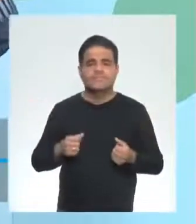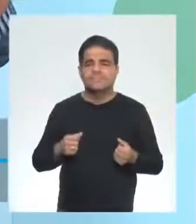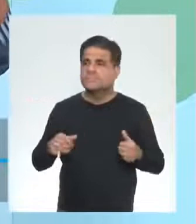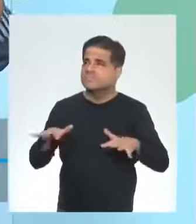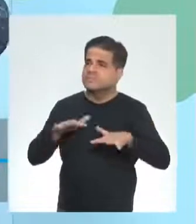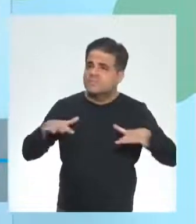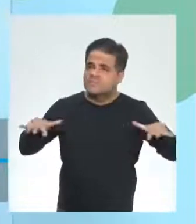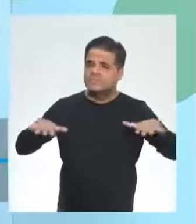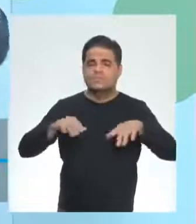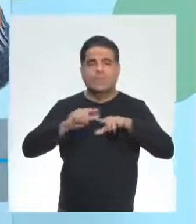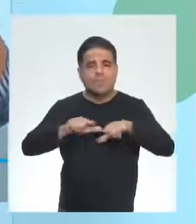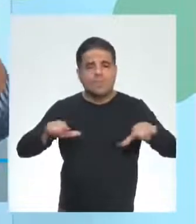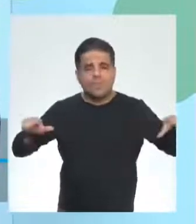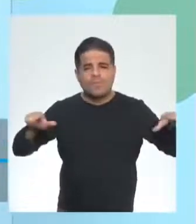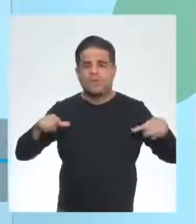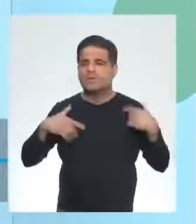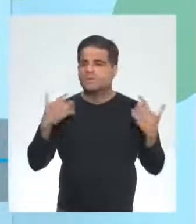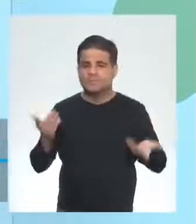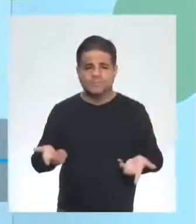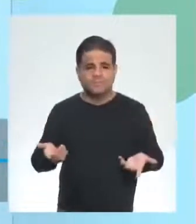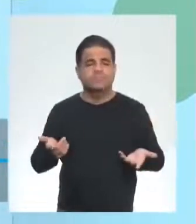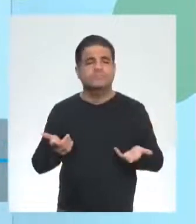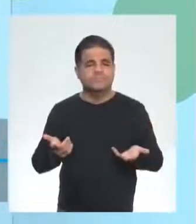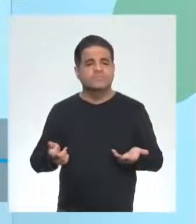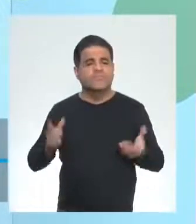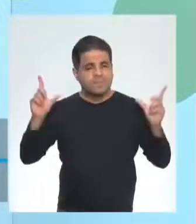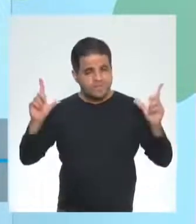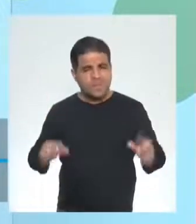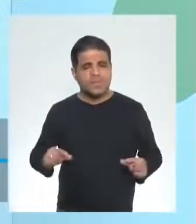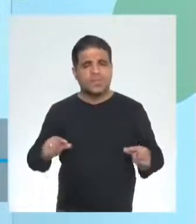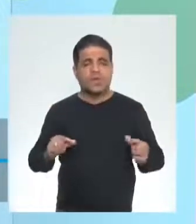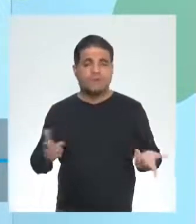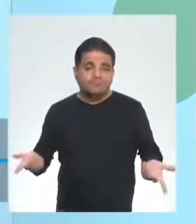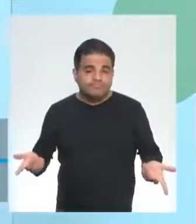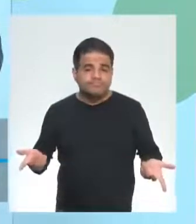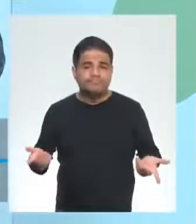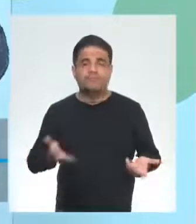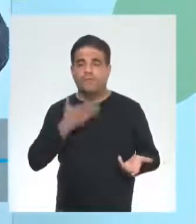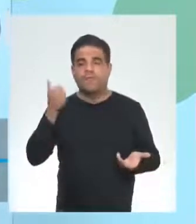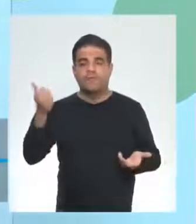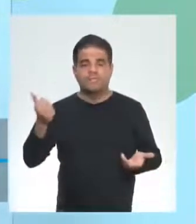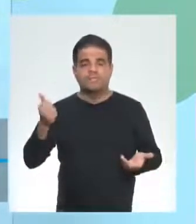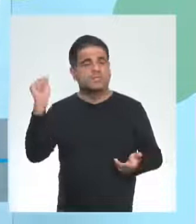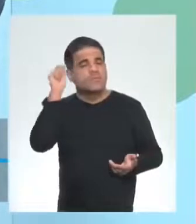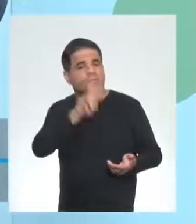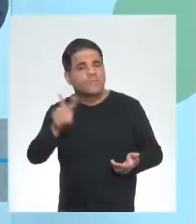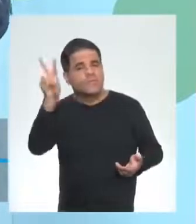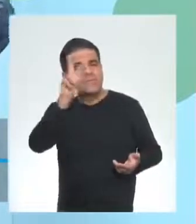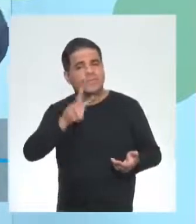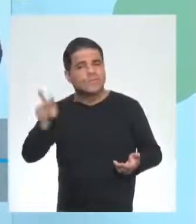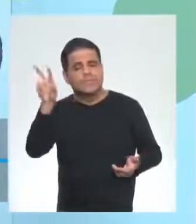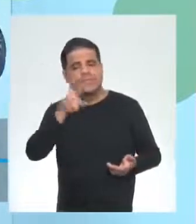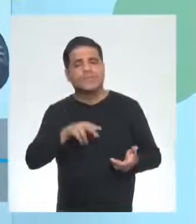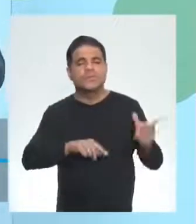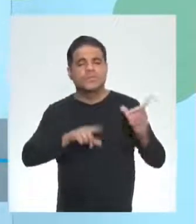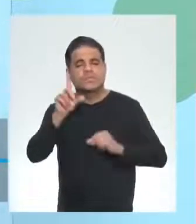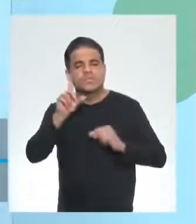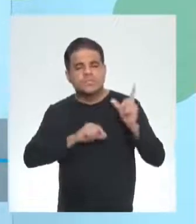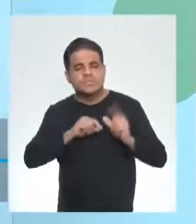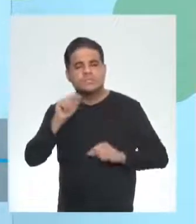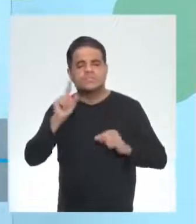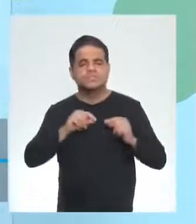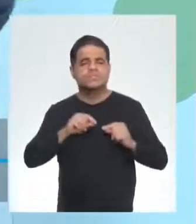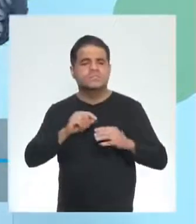Lá nos desertos, por quê? Porque lá a poluição luminosa é bem menor, né? E aí você facilita a visualização, né, das estrelas, né?